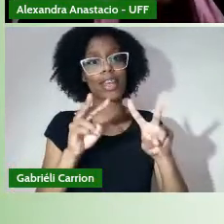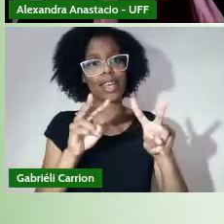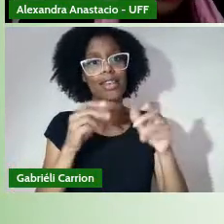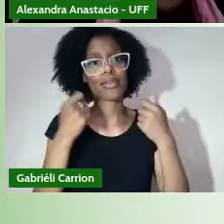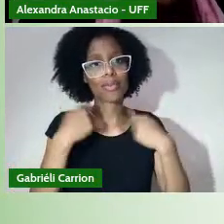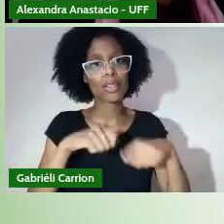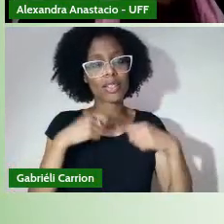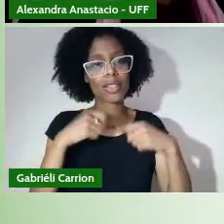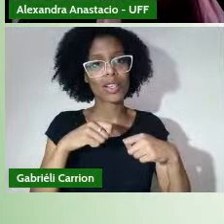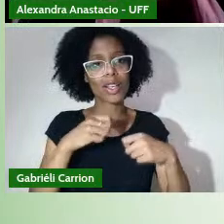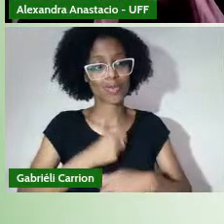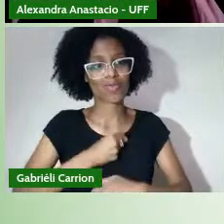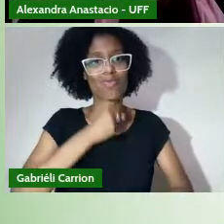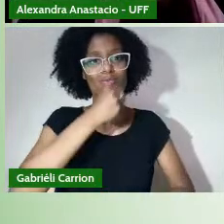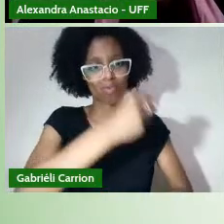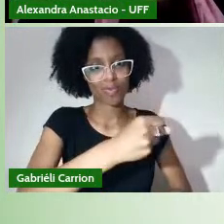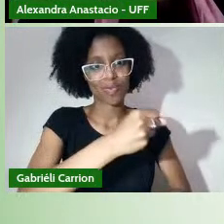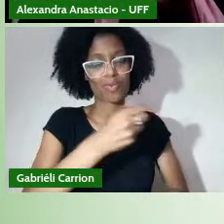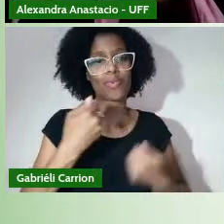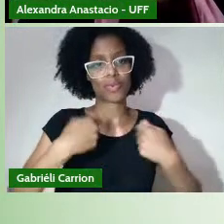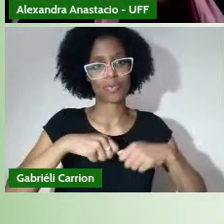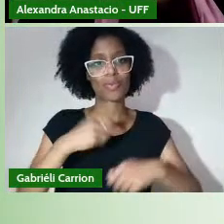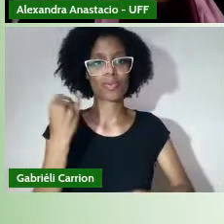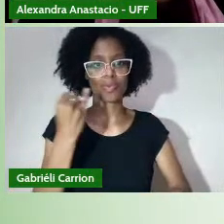olhos emprestados dos outros. Próximo.